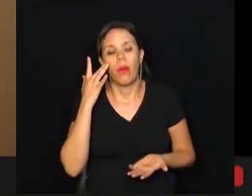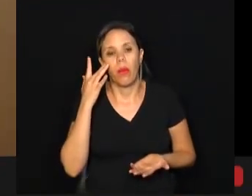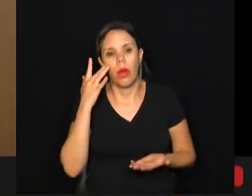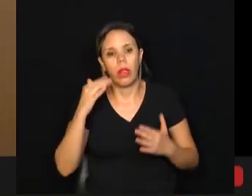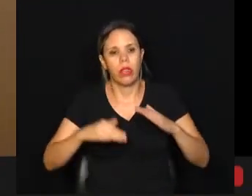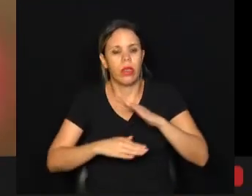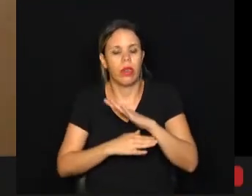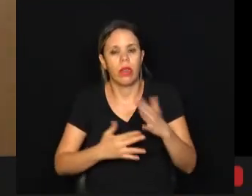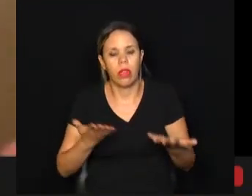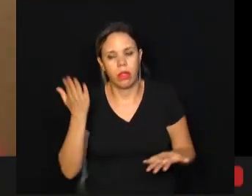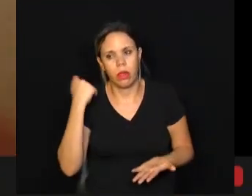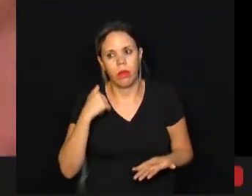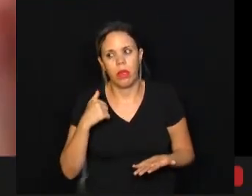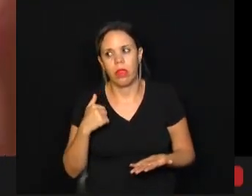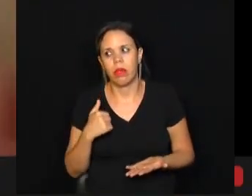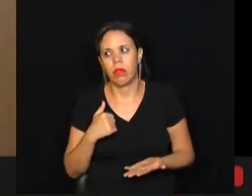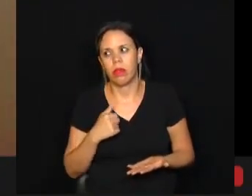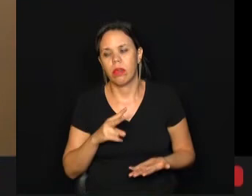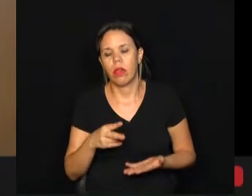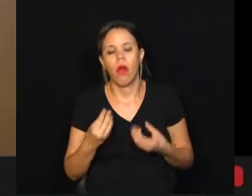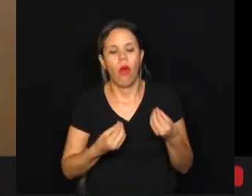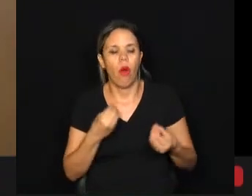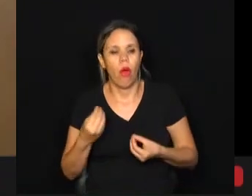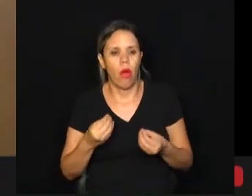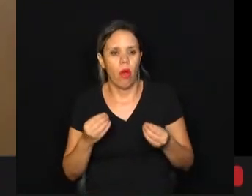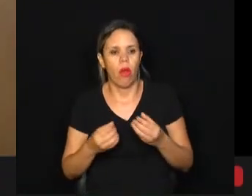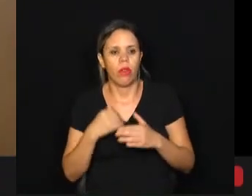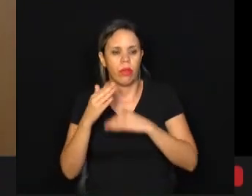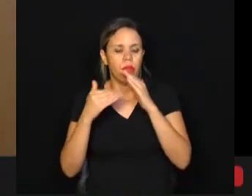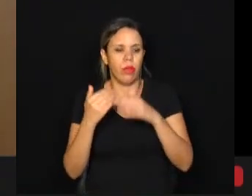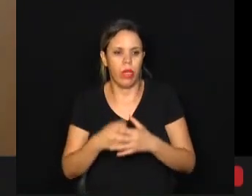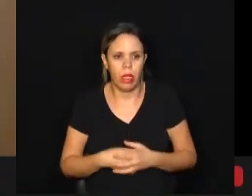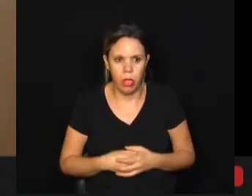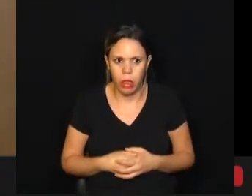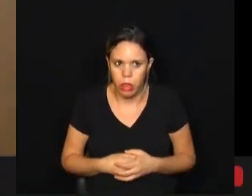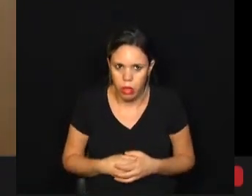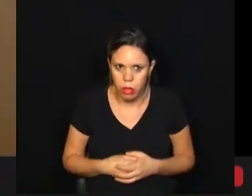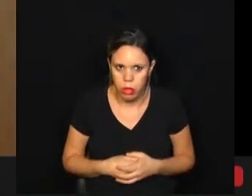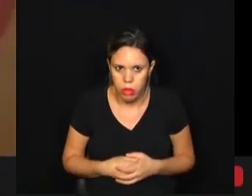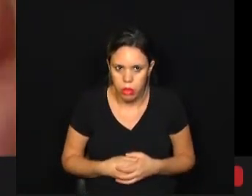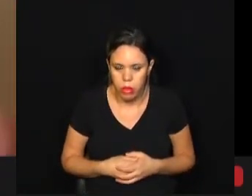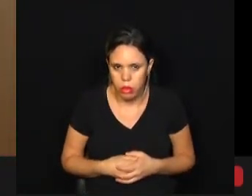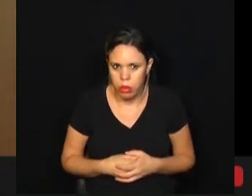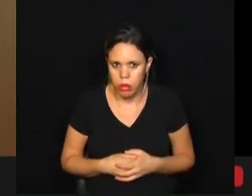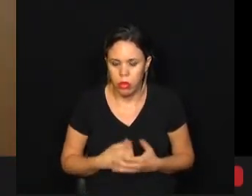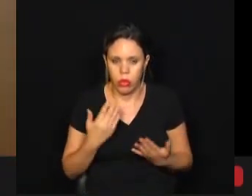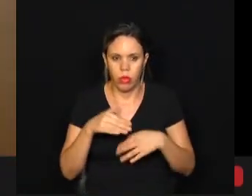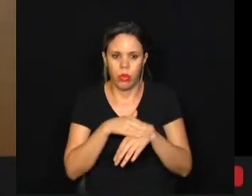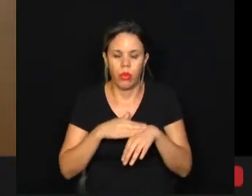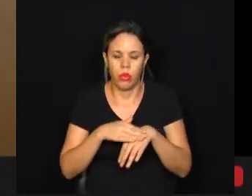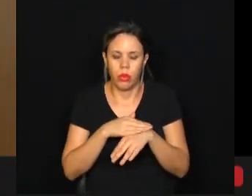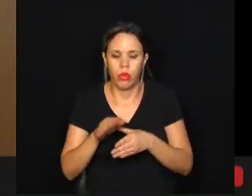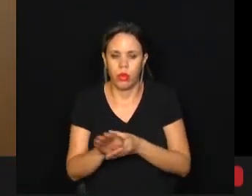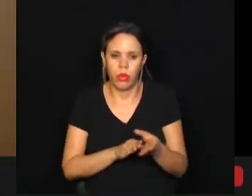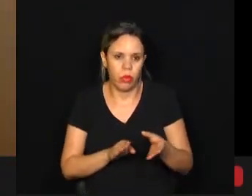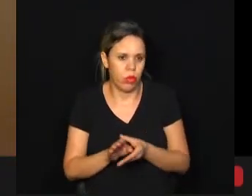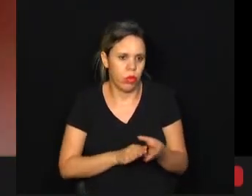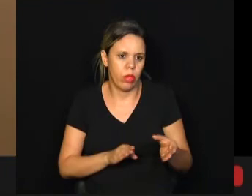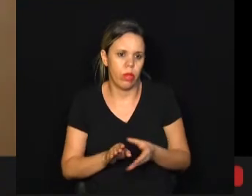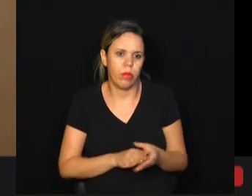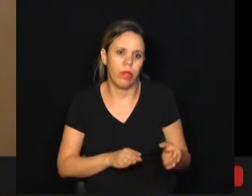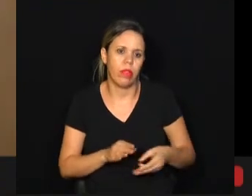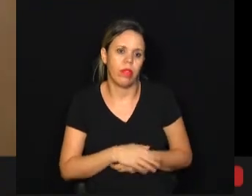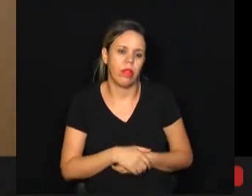exatamente em que pé está isso, como isso pode se desenvolver e, a partir disso, conversando com o Conselho e conversando